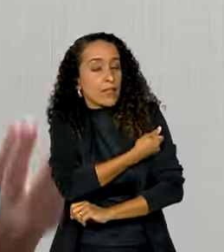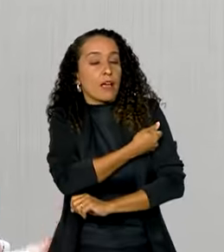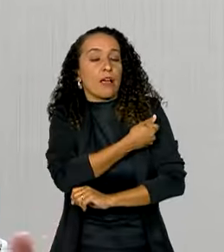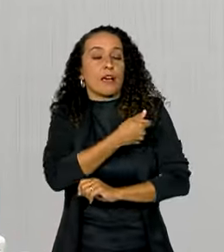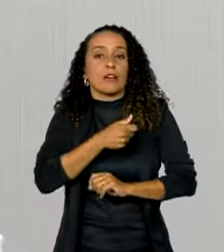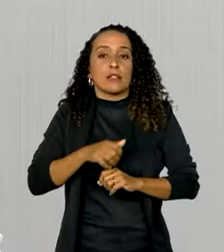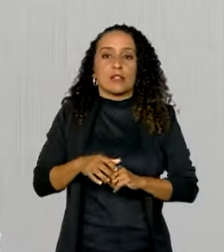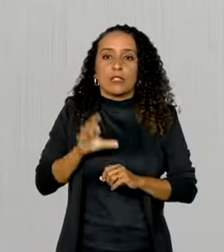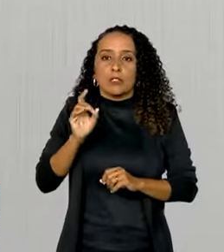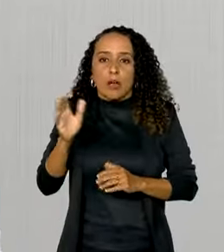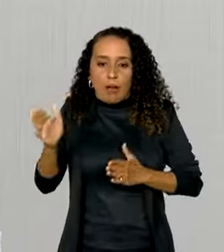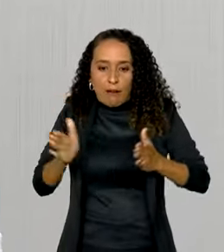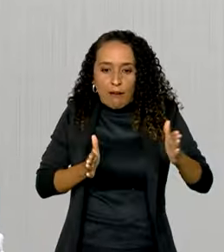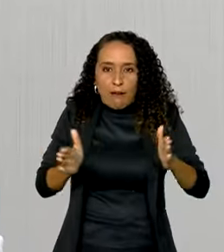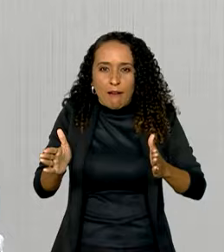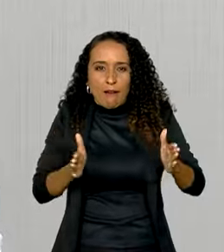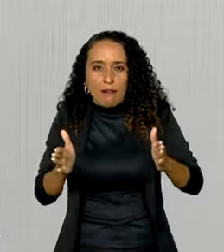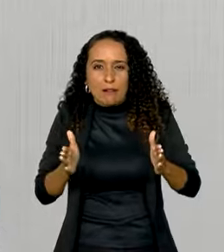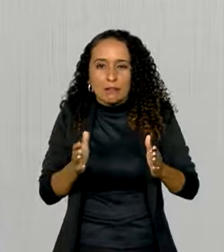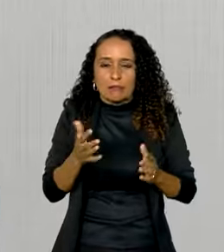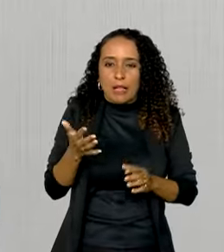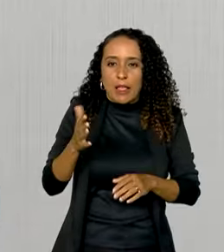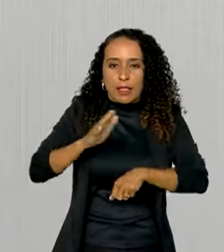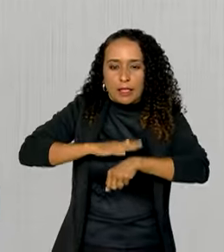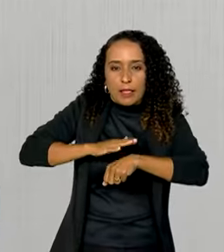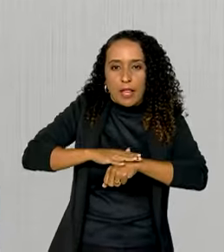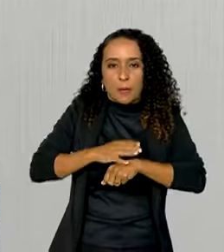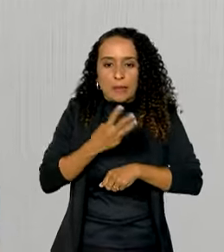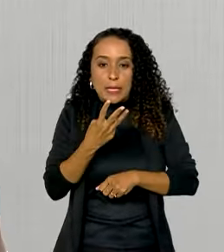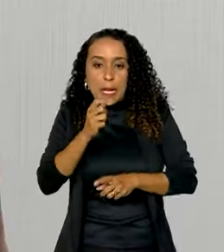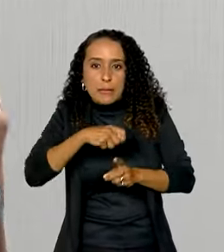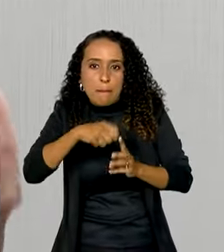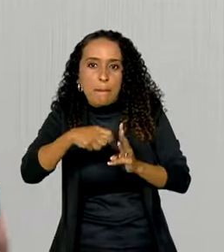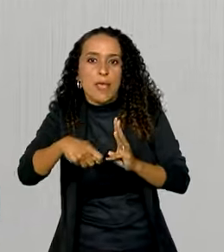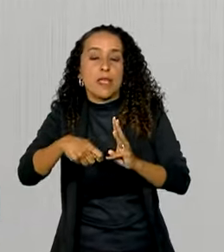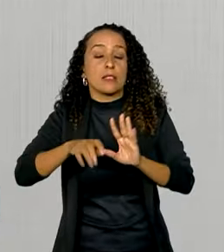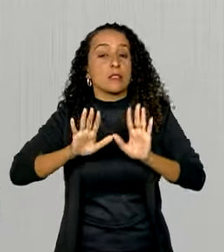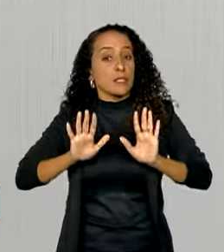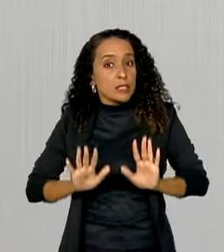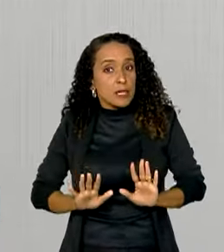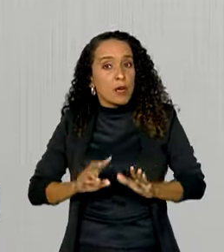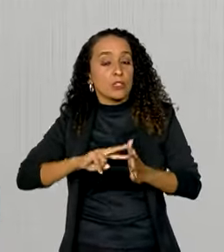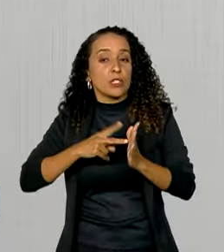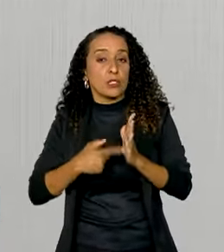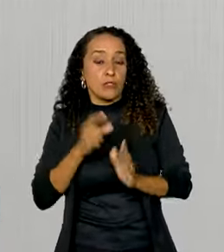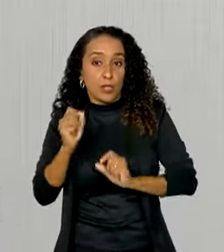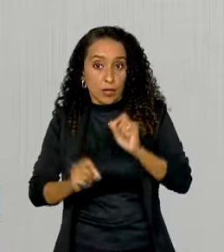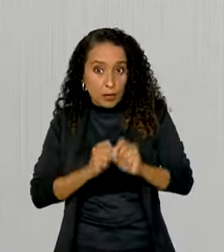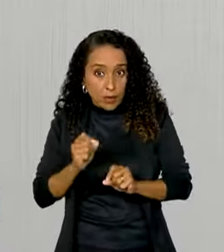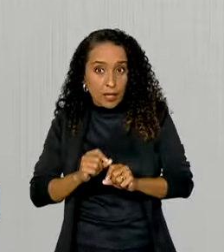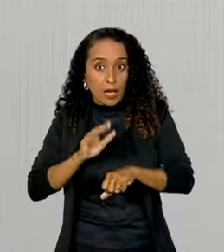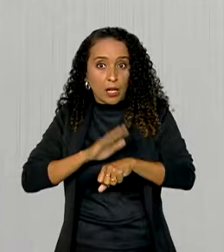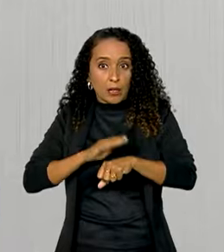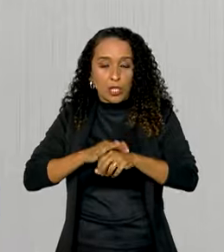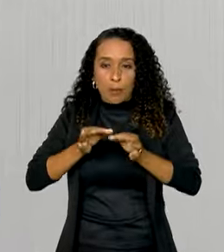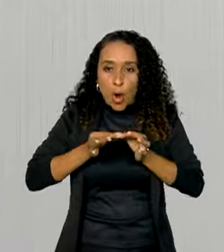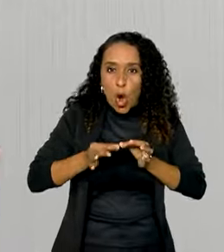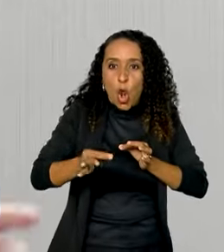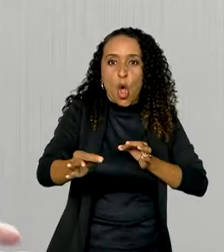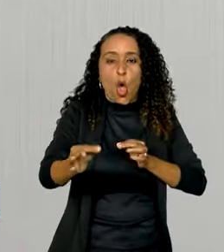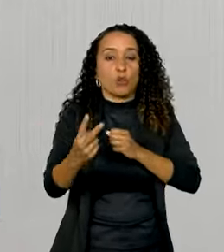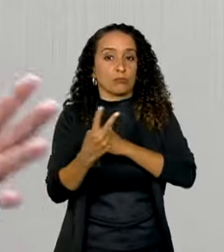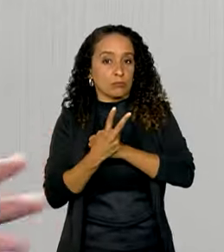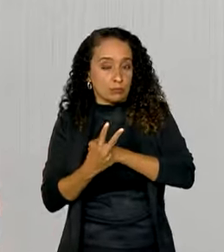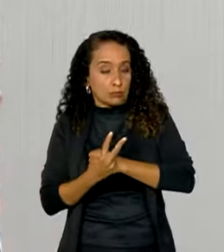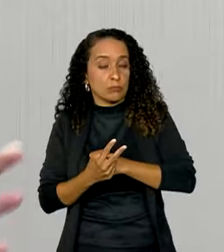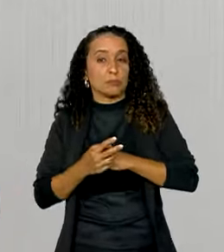aplicada no intervalo de tempo de 3 meses, então isso significa um tempo mais longo de proteção